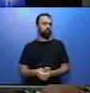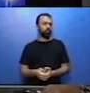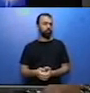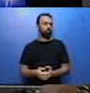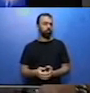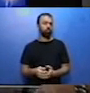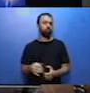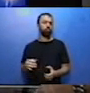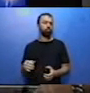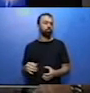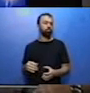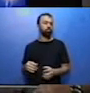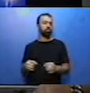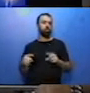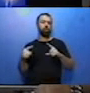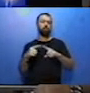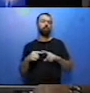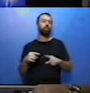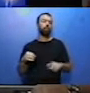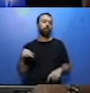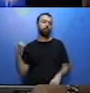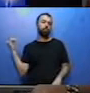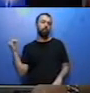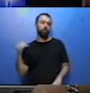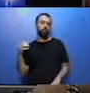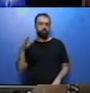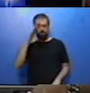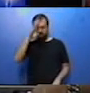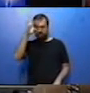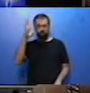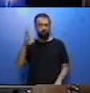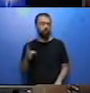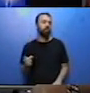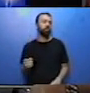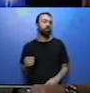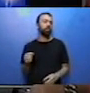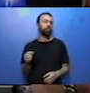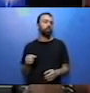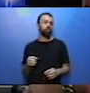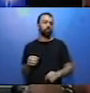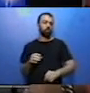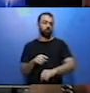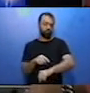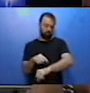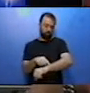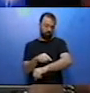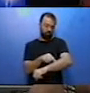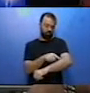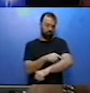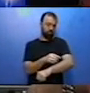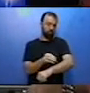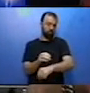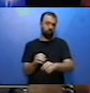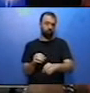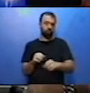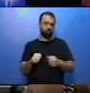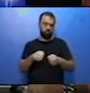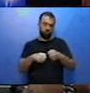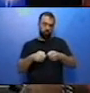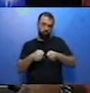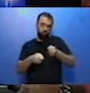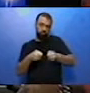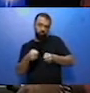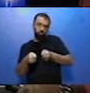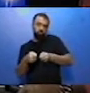a principal função dos alimentos construtores é construir e reparar todas as